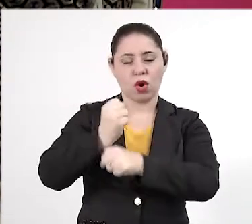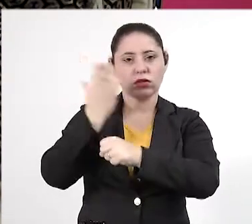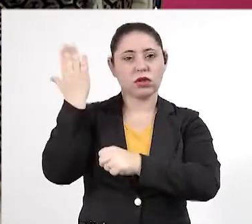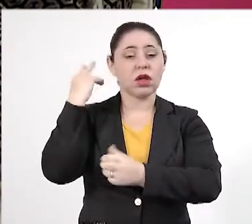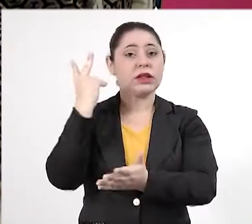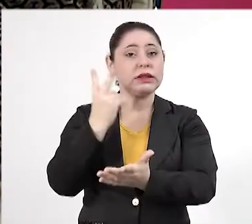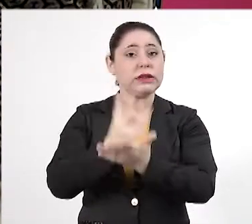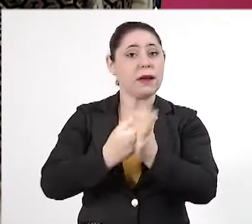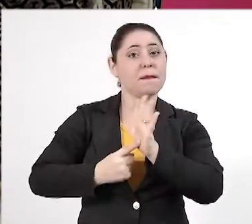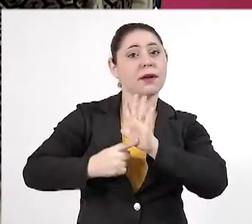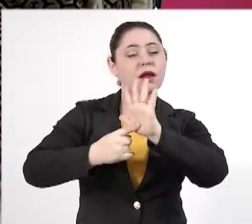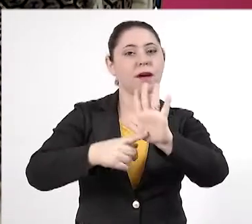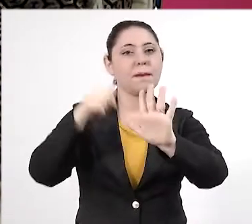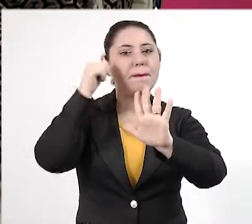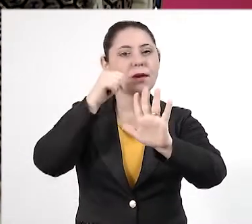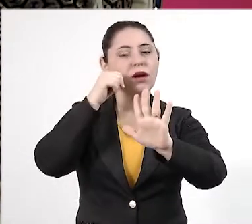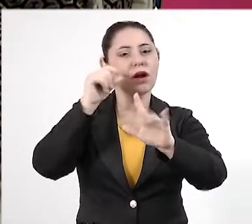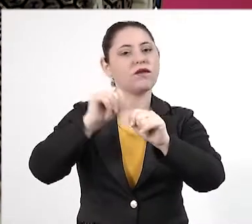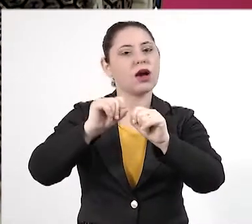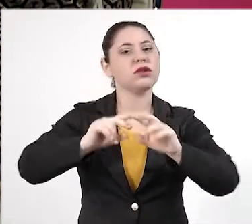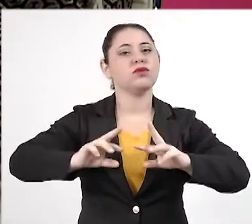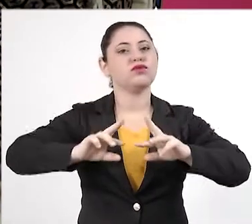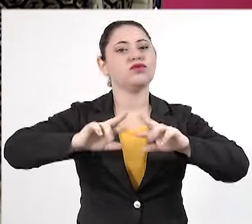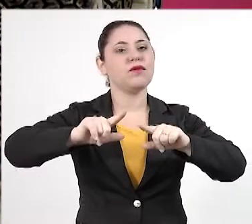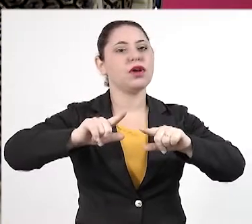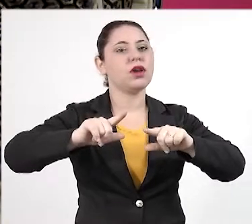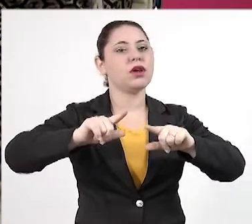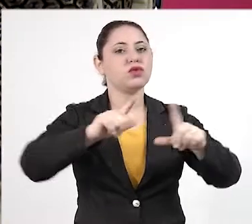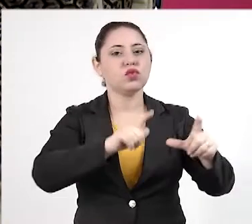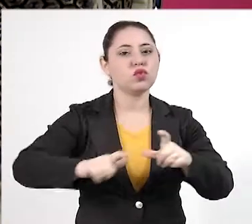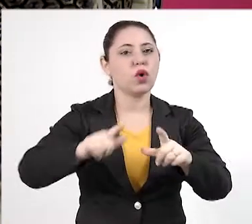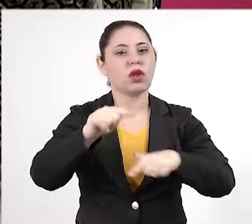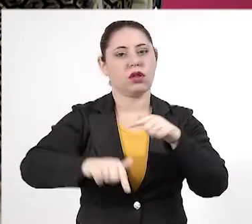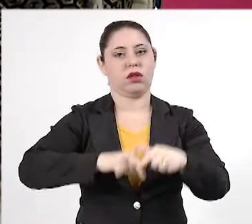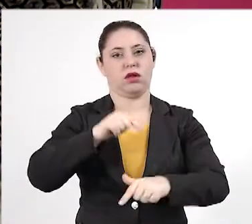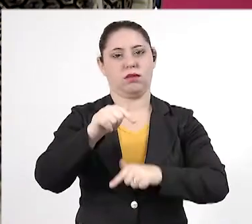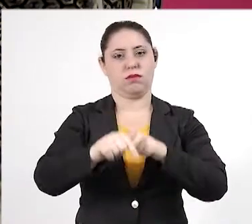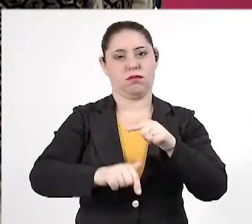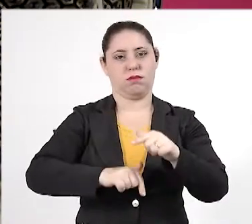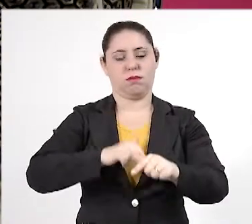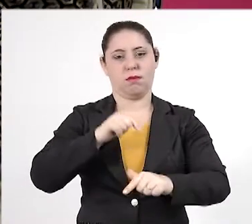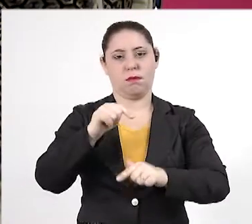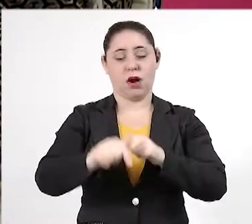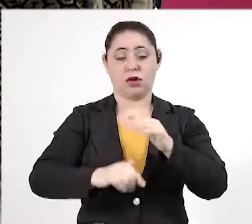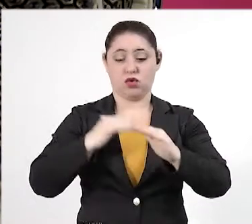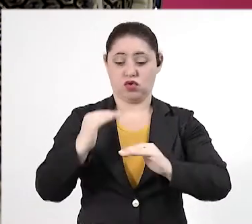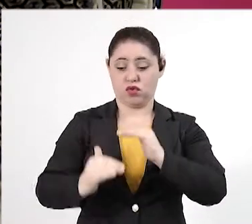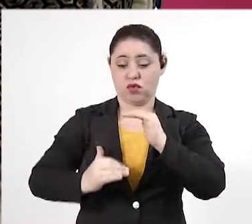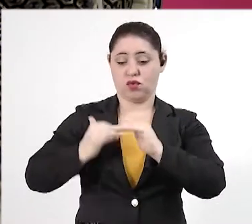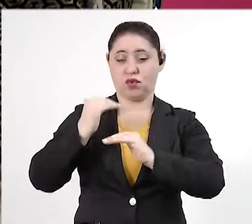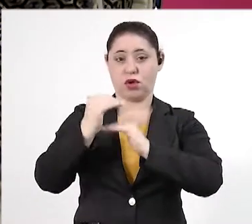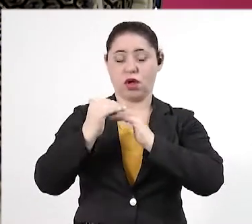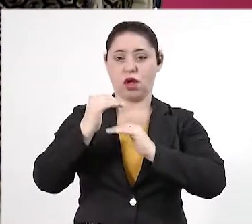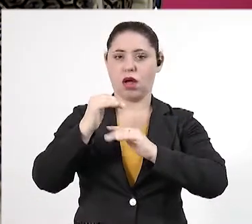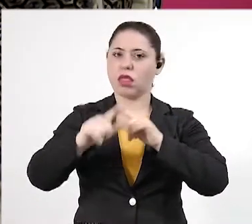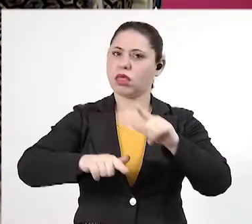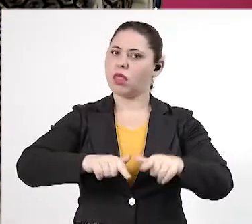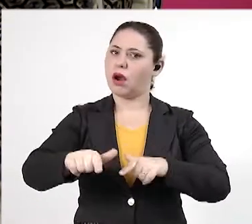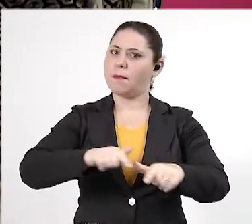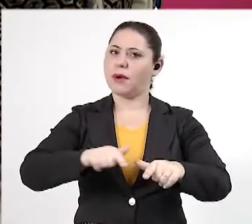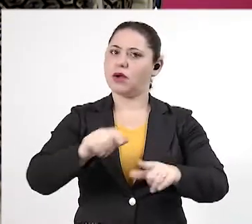passado, traz sempre para os estúdios mulheres que fazem a diferença em suas áreas de atuação e que desenvolvem